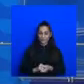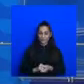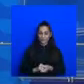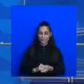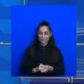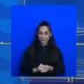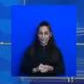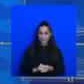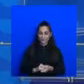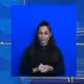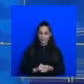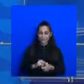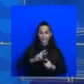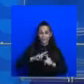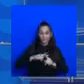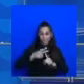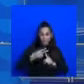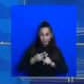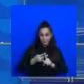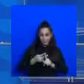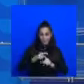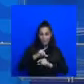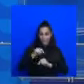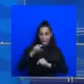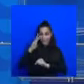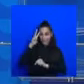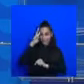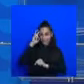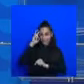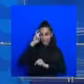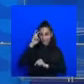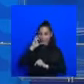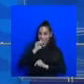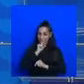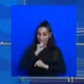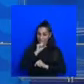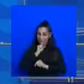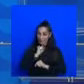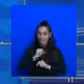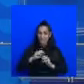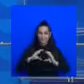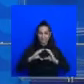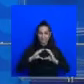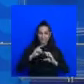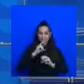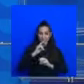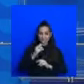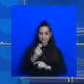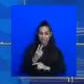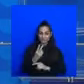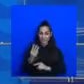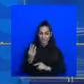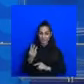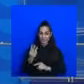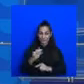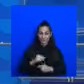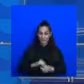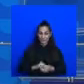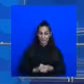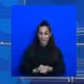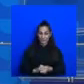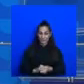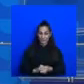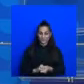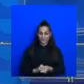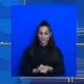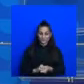14. Dupla cena com sorteios às terças, quintas e sábados. Bola verde, número 23.